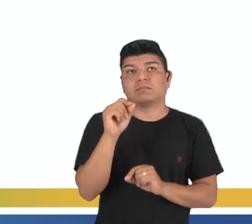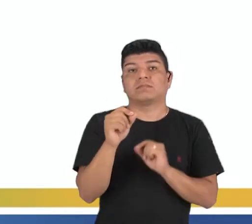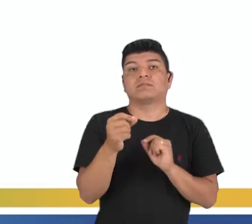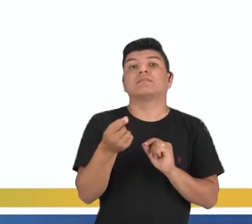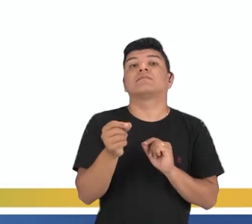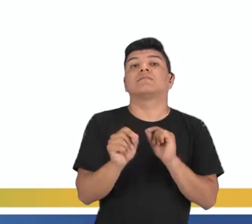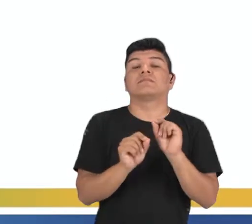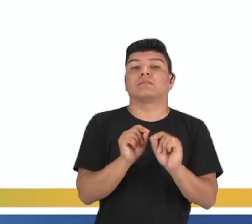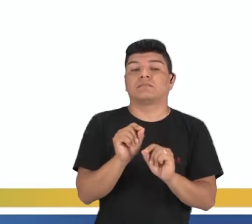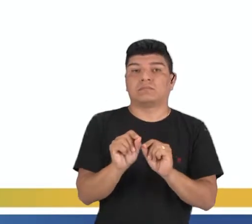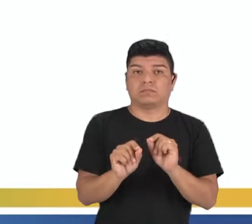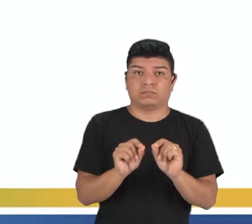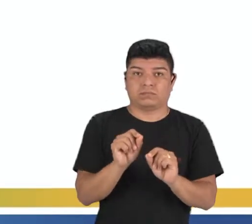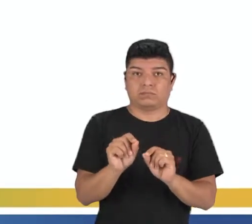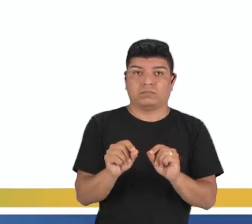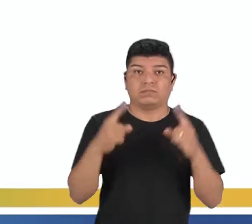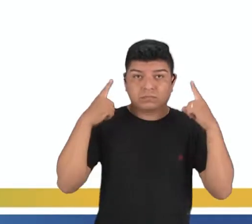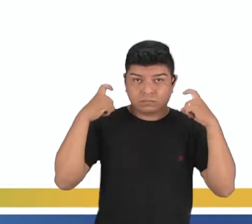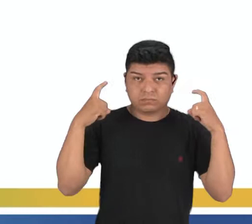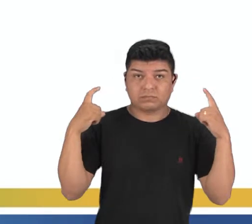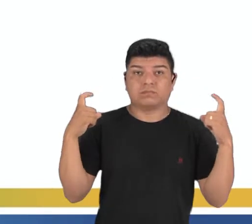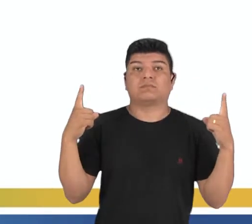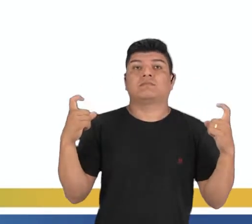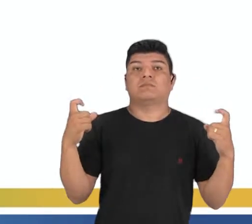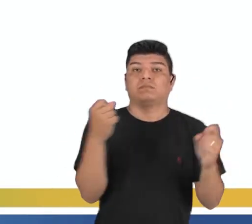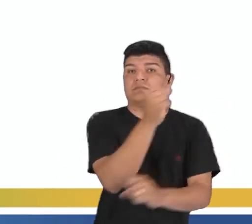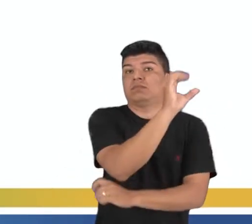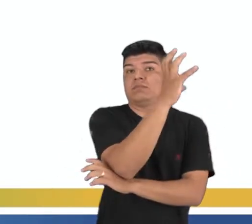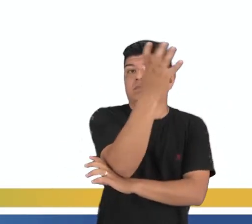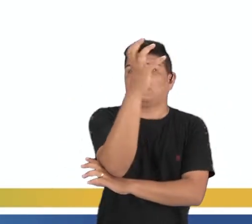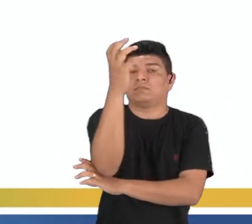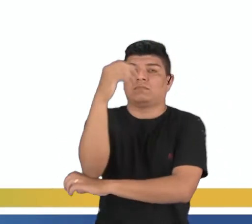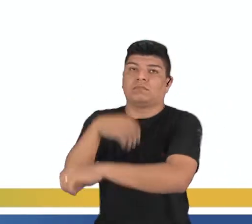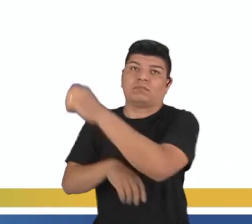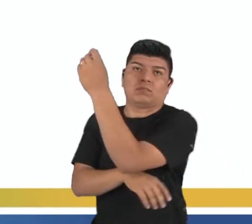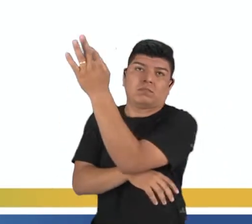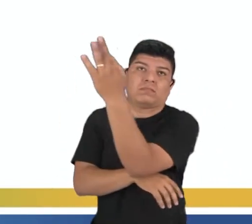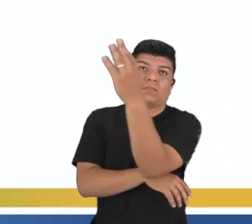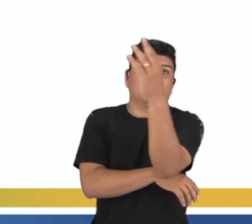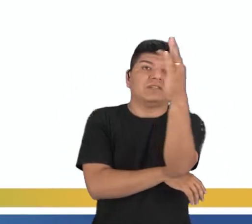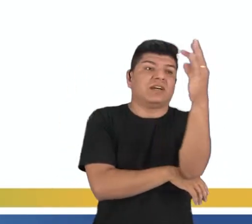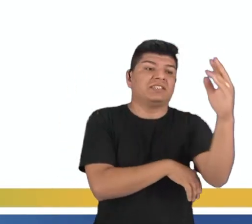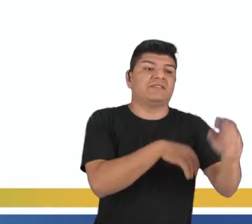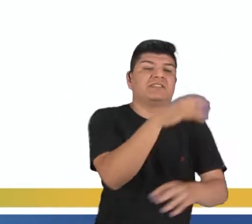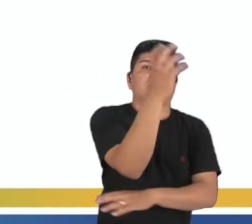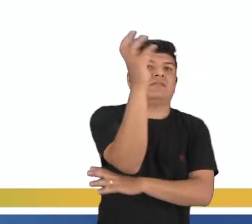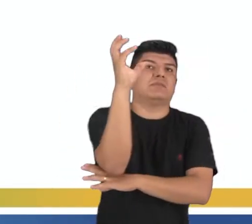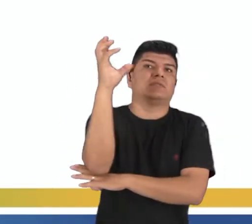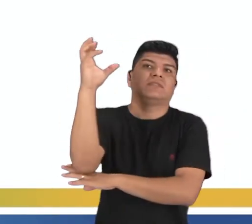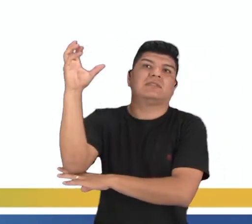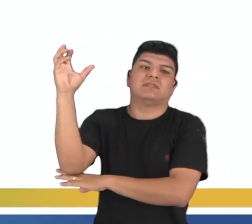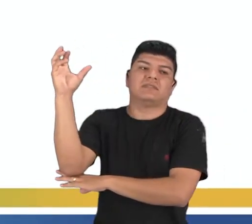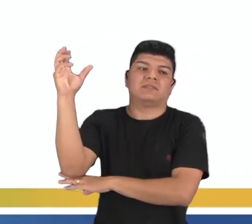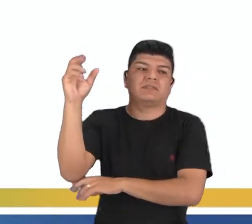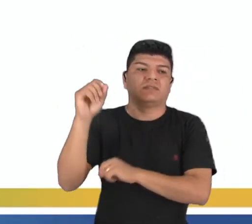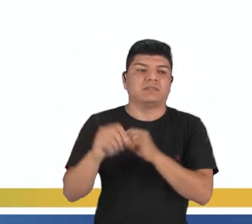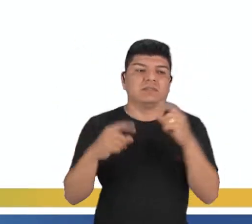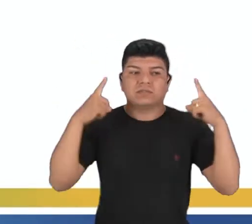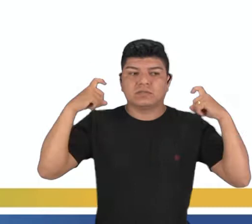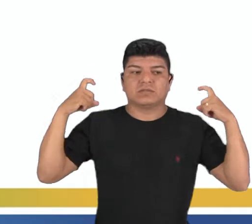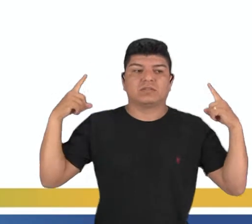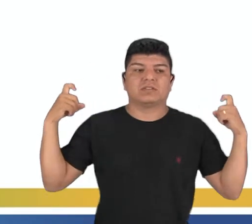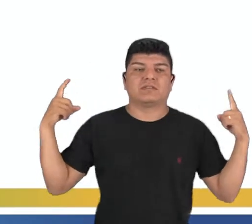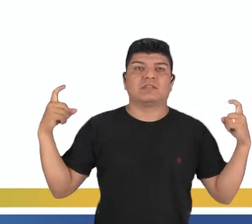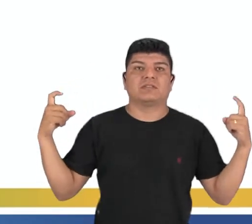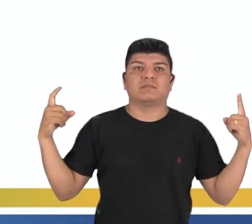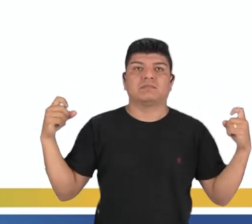respeito dos sons da natureza e sons artificiais. Vamos relembrar? Então vamos lá,